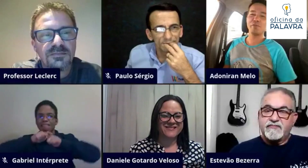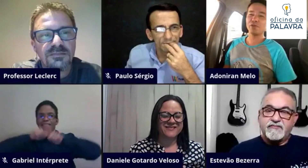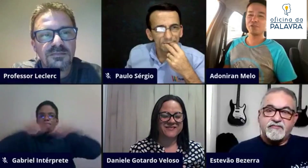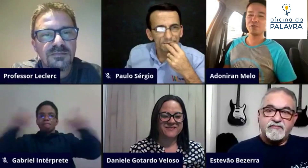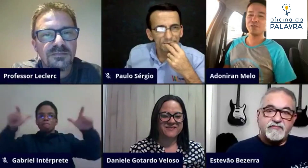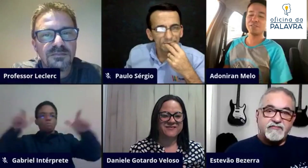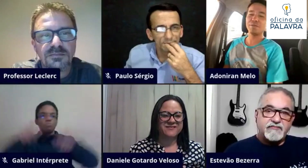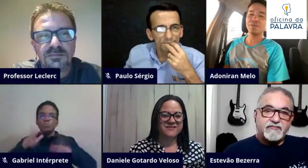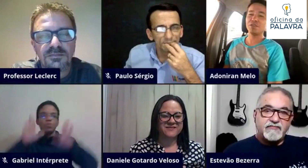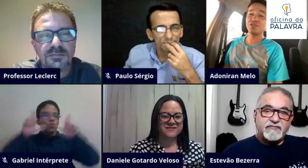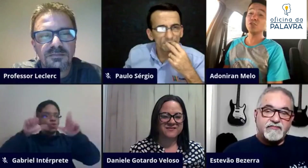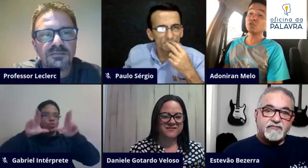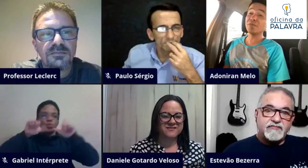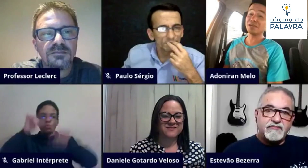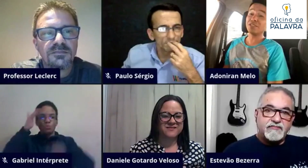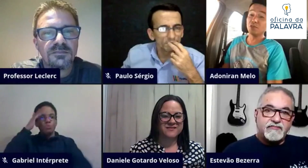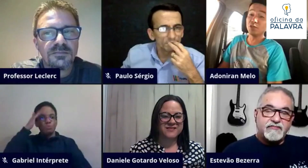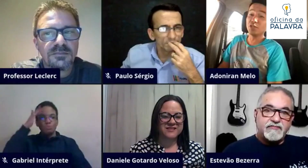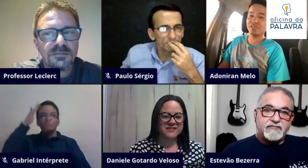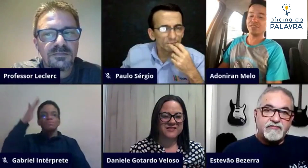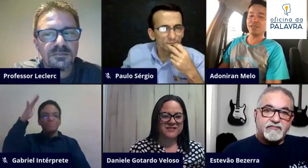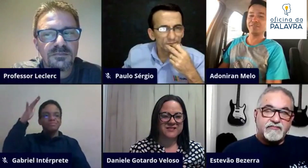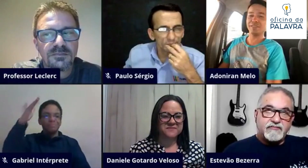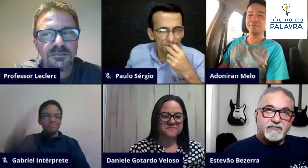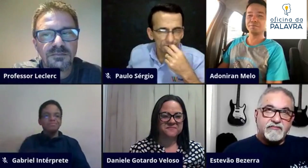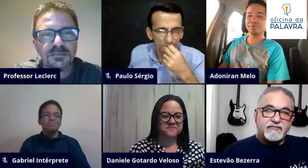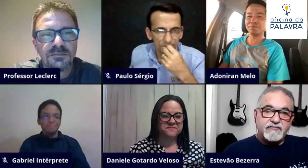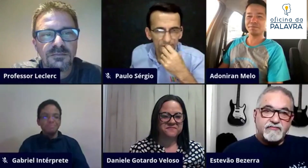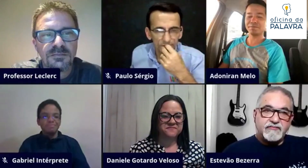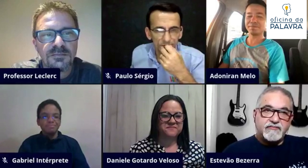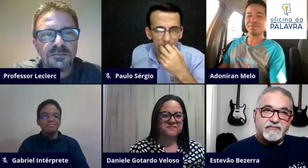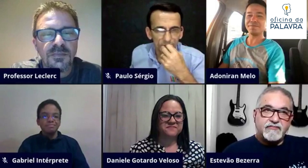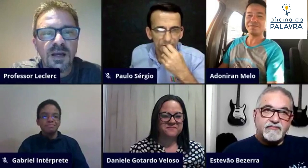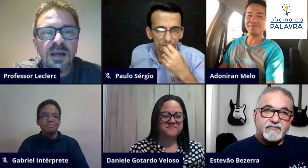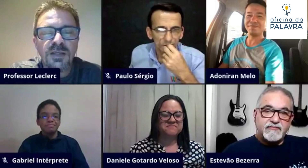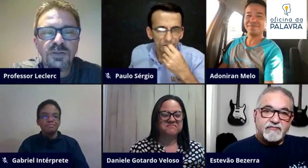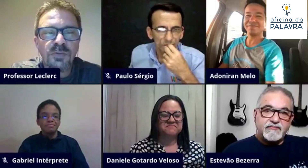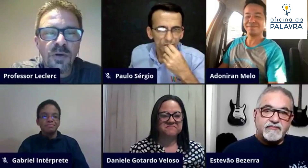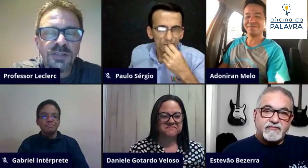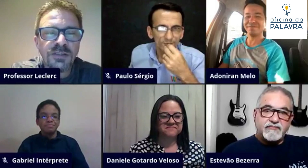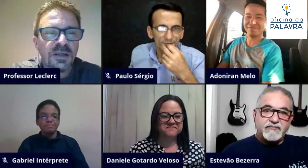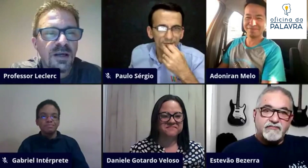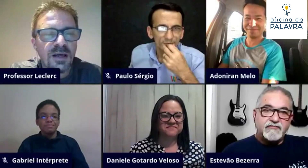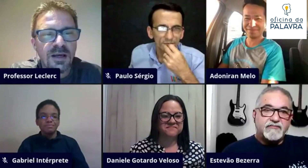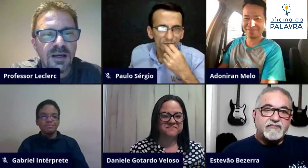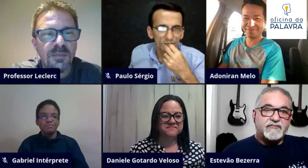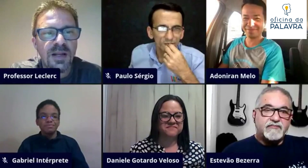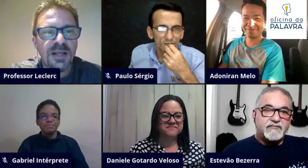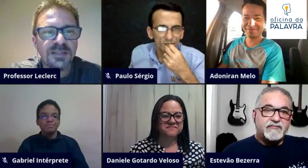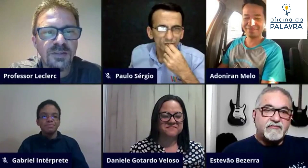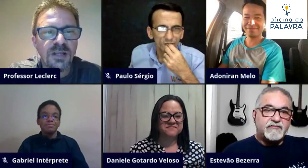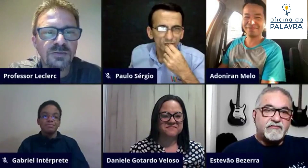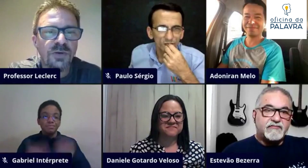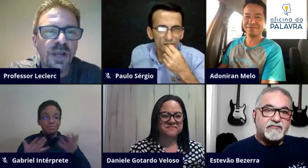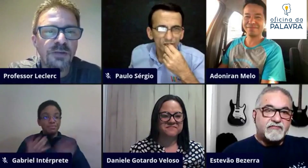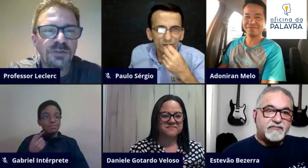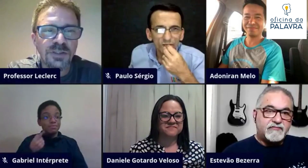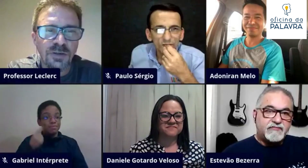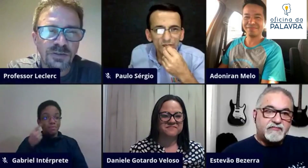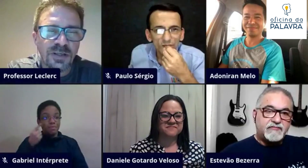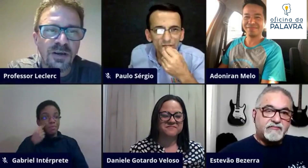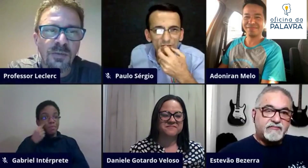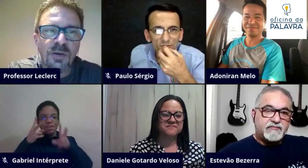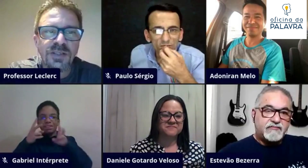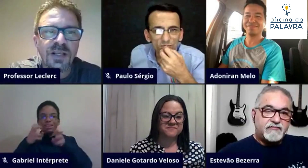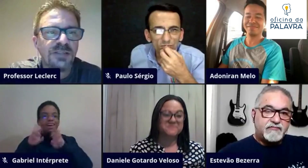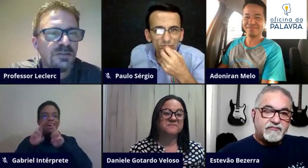tomando proporções que a gente nunca imaginou, na verdade, né? Isso mostra a beleza do reino de